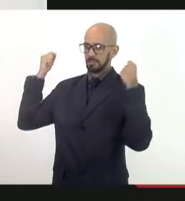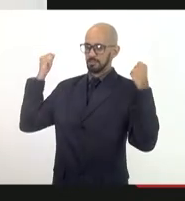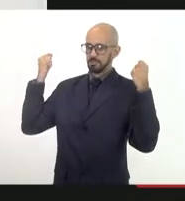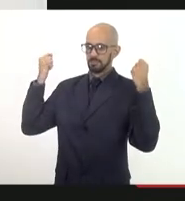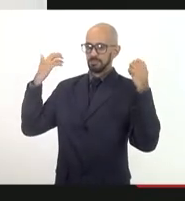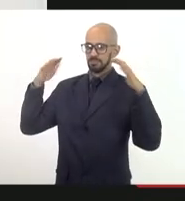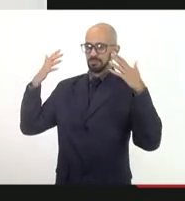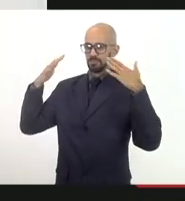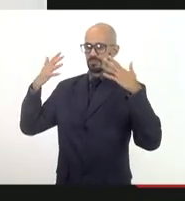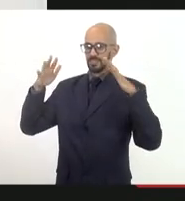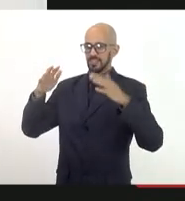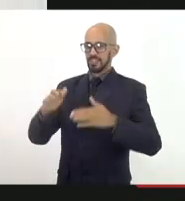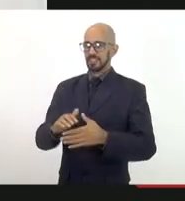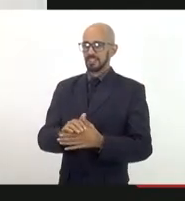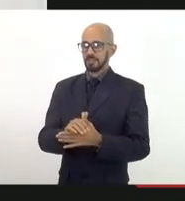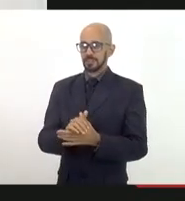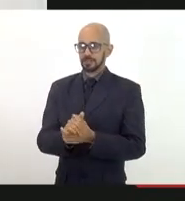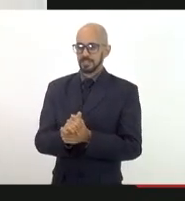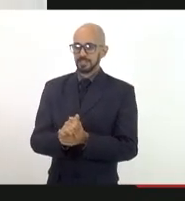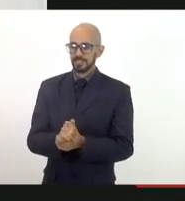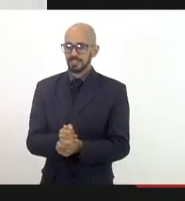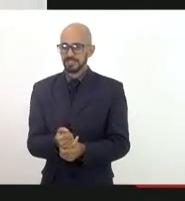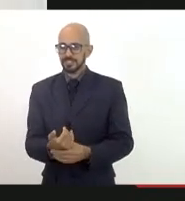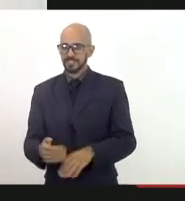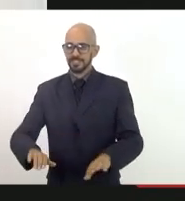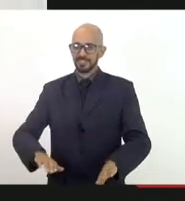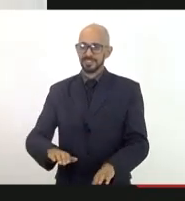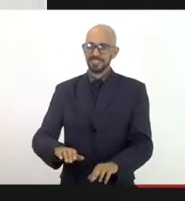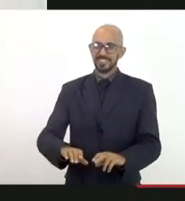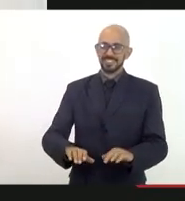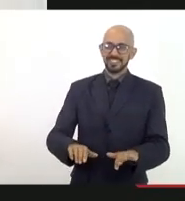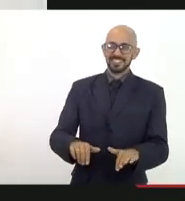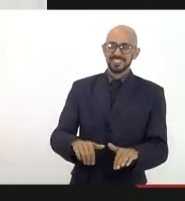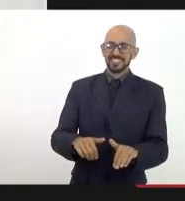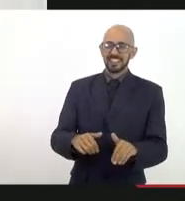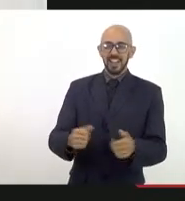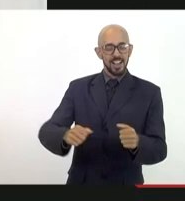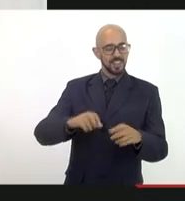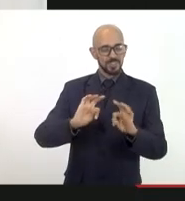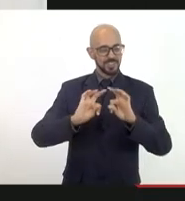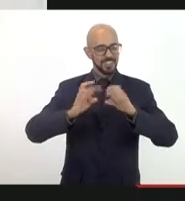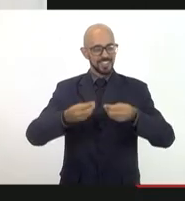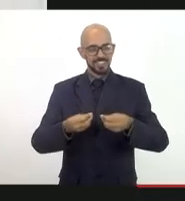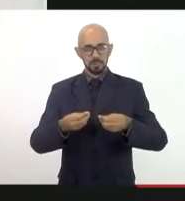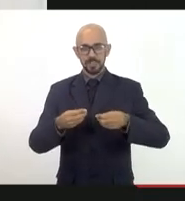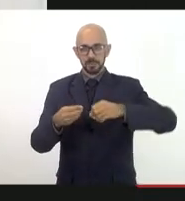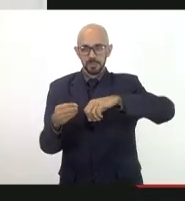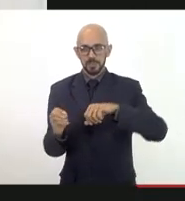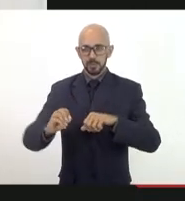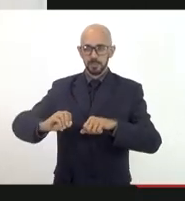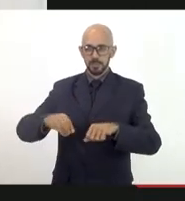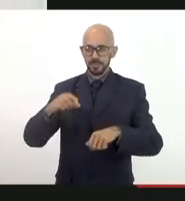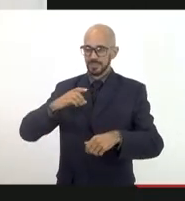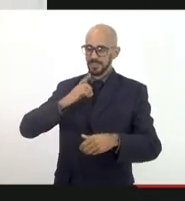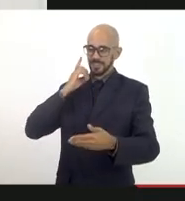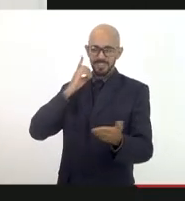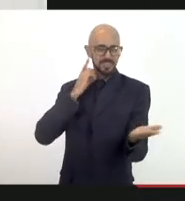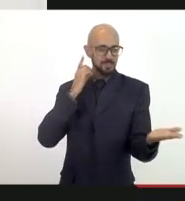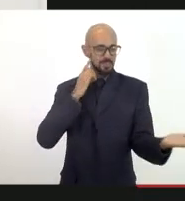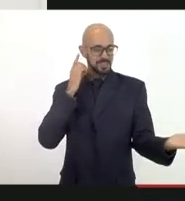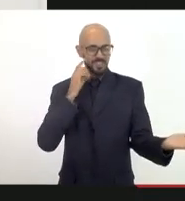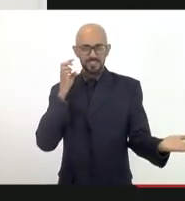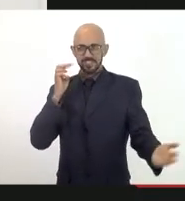tudo, pela iniciativa, né? O nosso agradecimento aqui aos demais integrantes dessa Casa Legislativa, deputado Valdec Carneiro, as